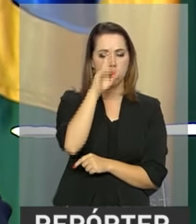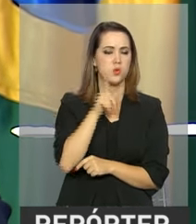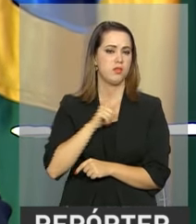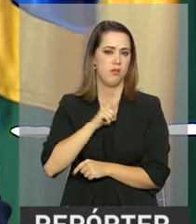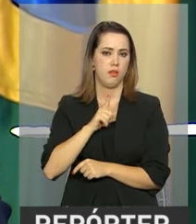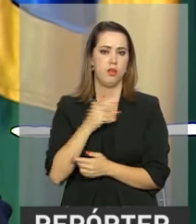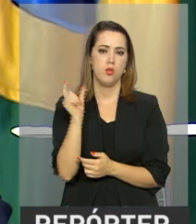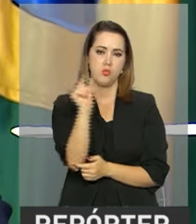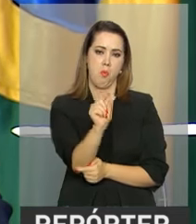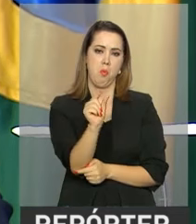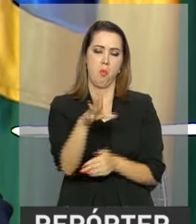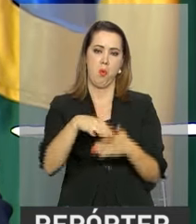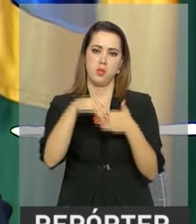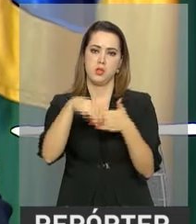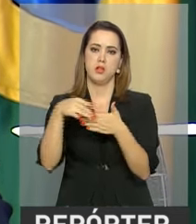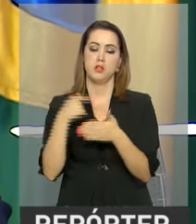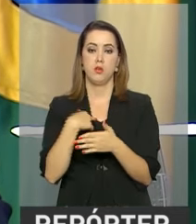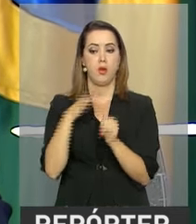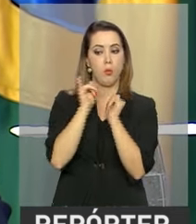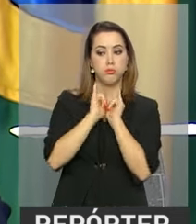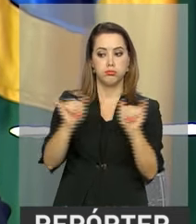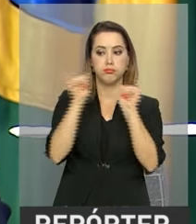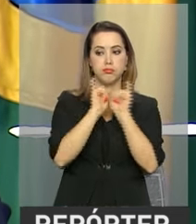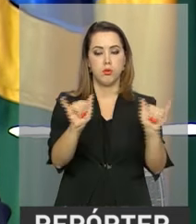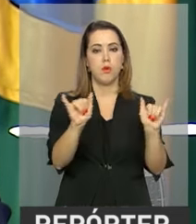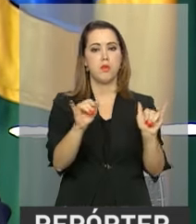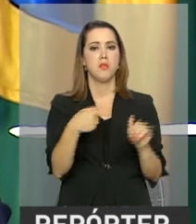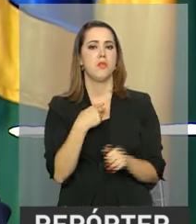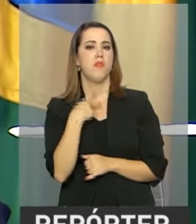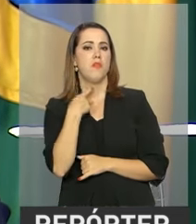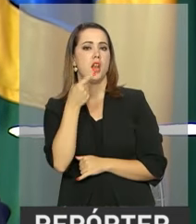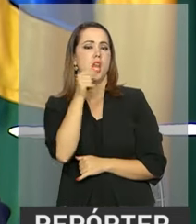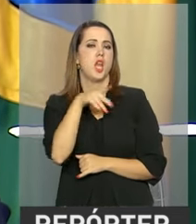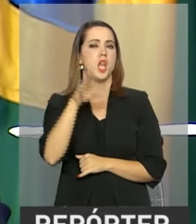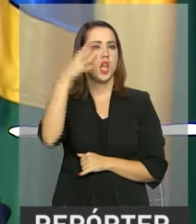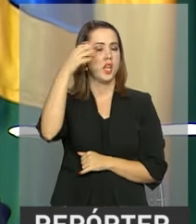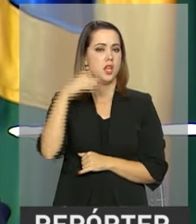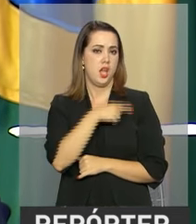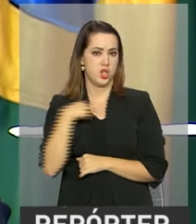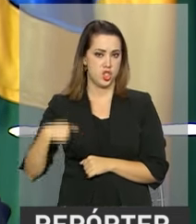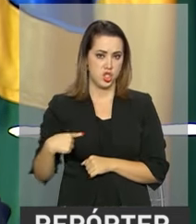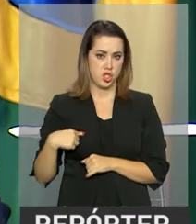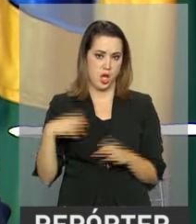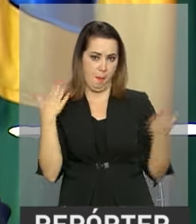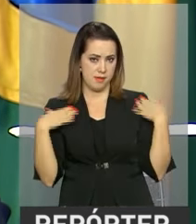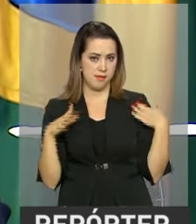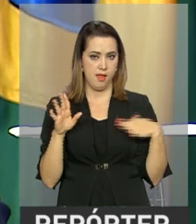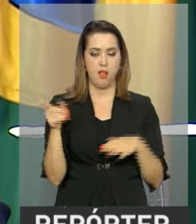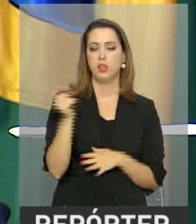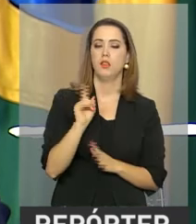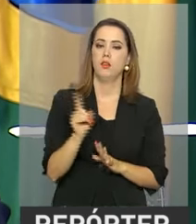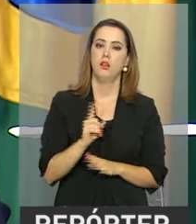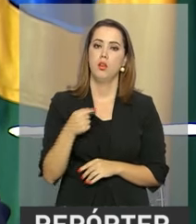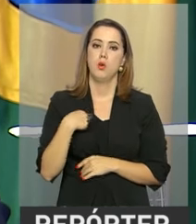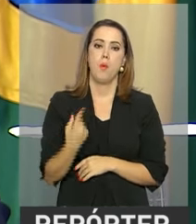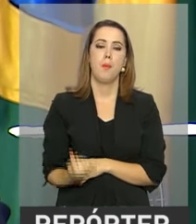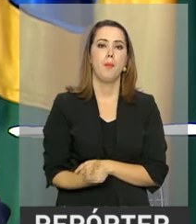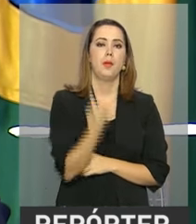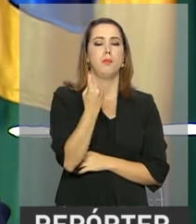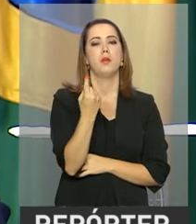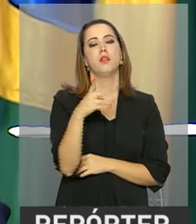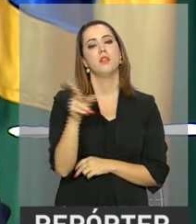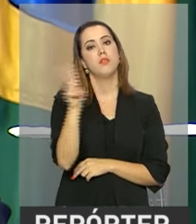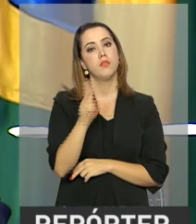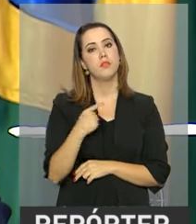né? Então, eu quero que divulguem isso daqui, para não parecer também, foi a China passear, né? E não é exatamente isso, é o primeiro momento em que nós